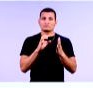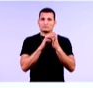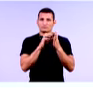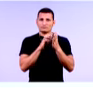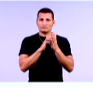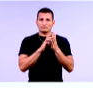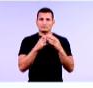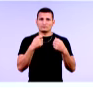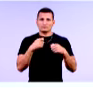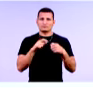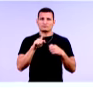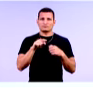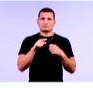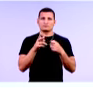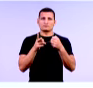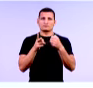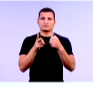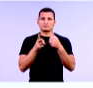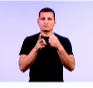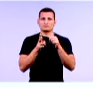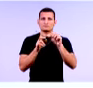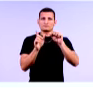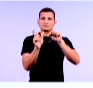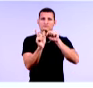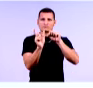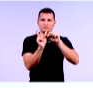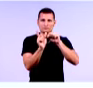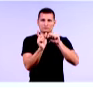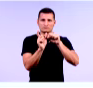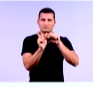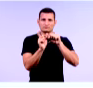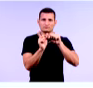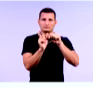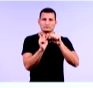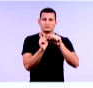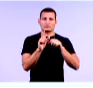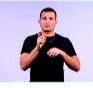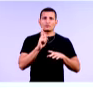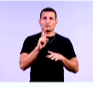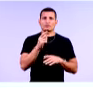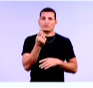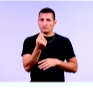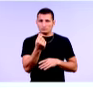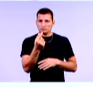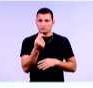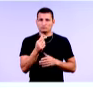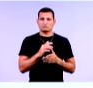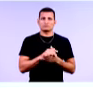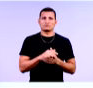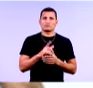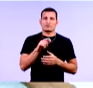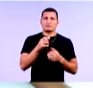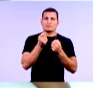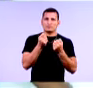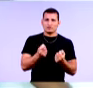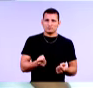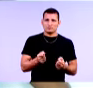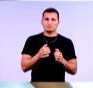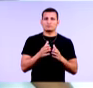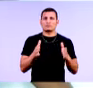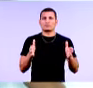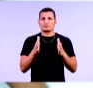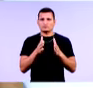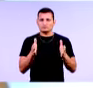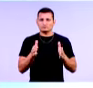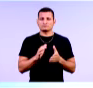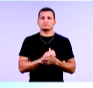características tem que ser o substantivo. Peso, tamanho. Não é o valor. Quando fala qual é a característica desse objeto? Esse objeto tem 100